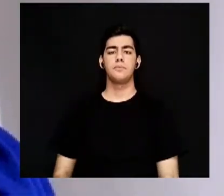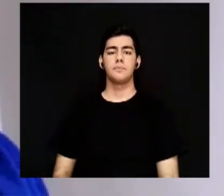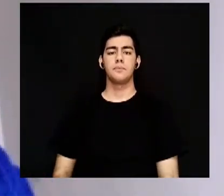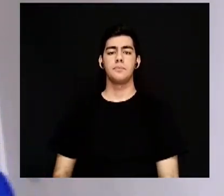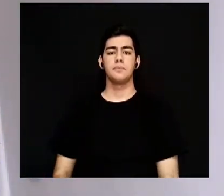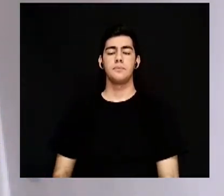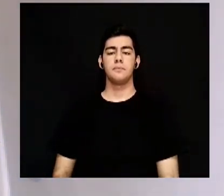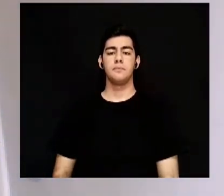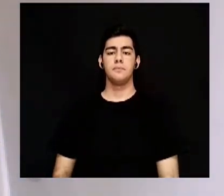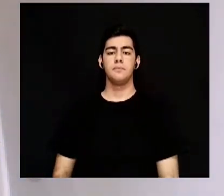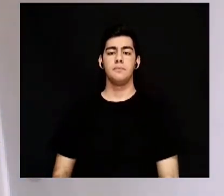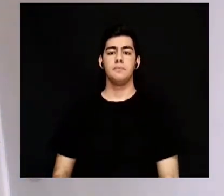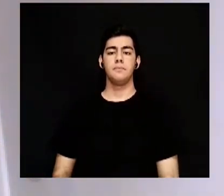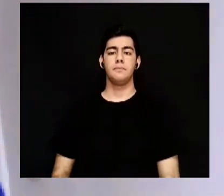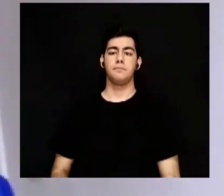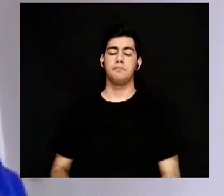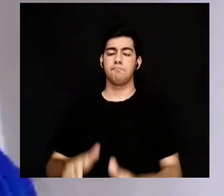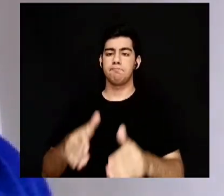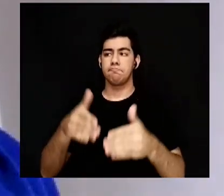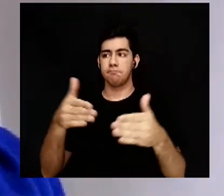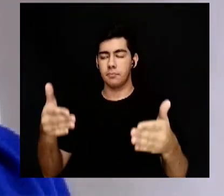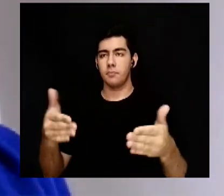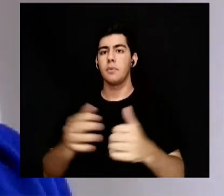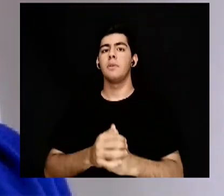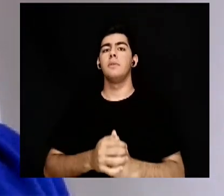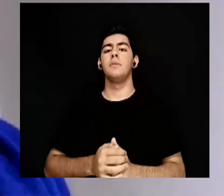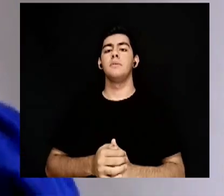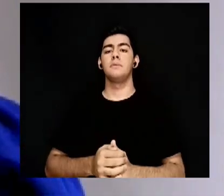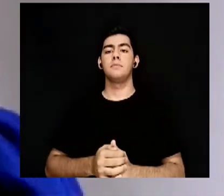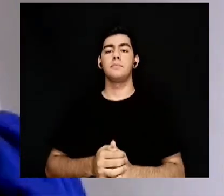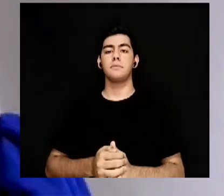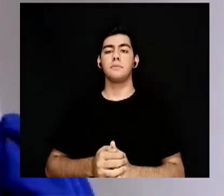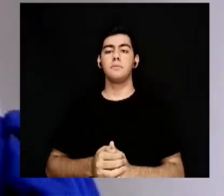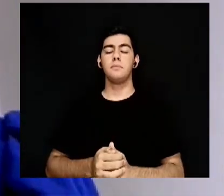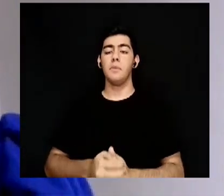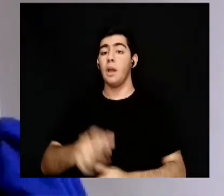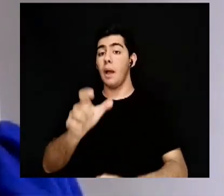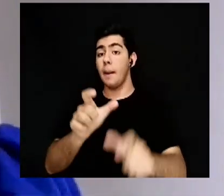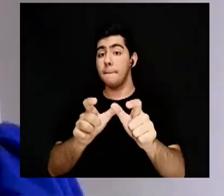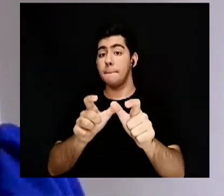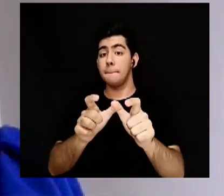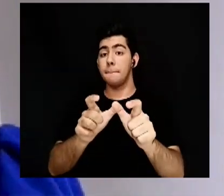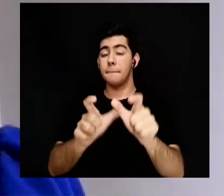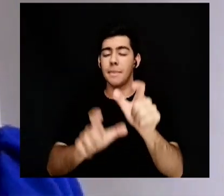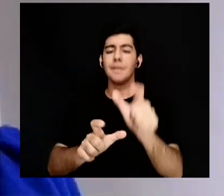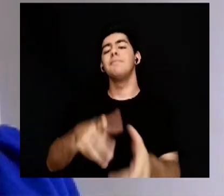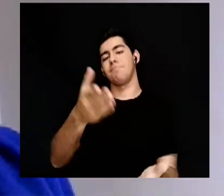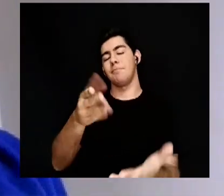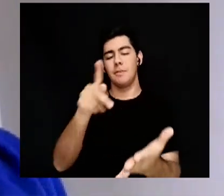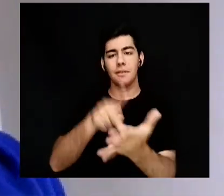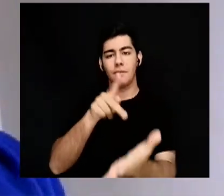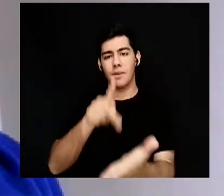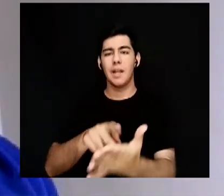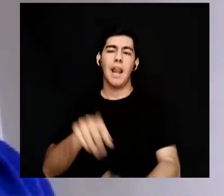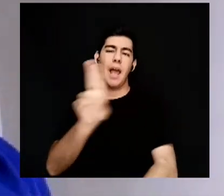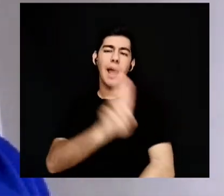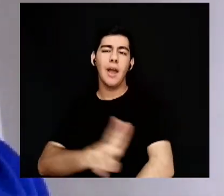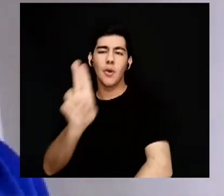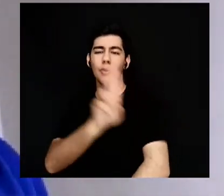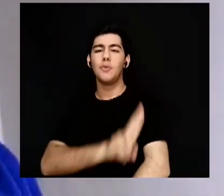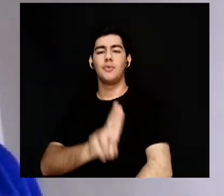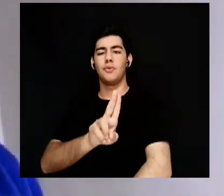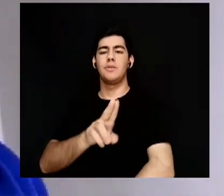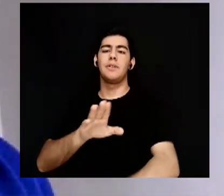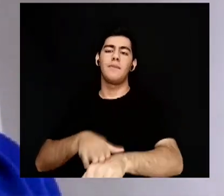Vamos lá. Então, assim, os pacientes, realmente, essa moda, né, de dieta milagrosa